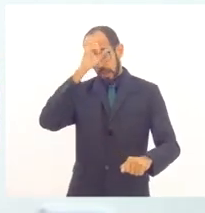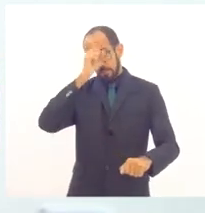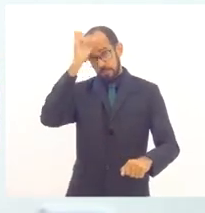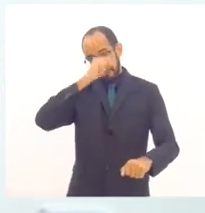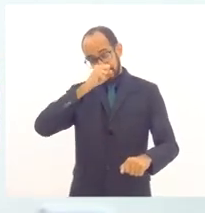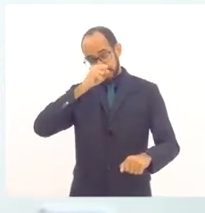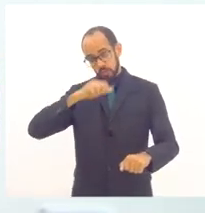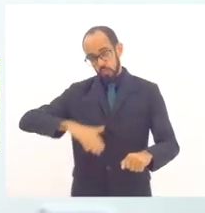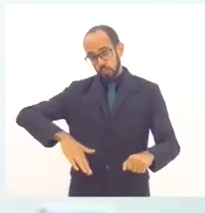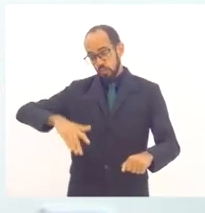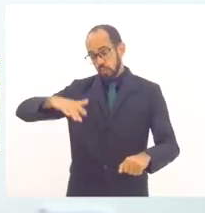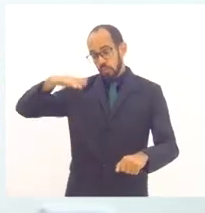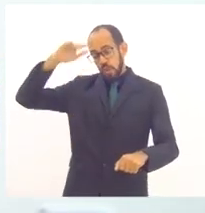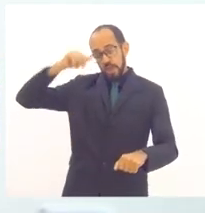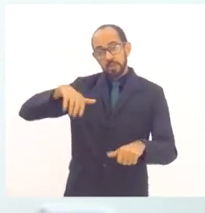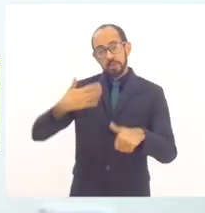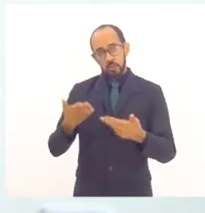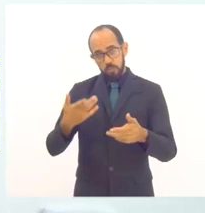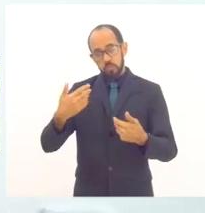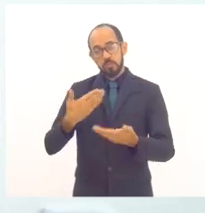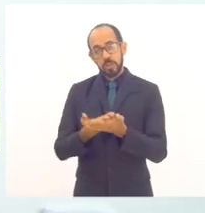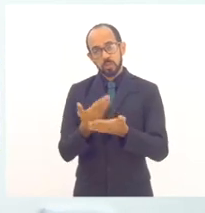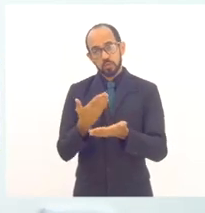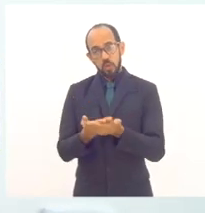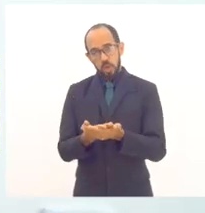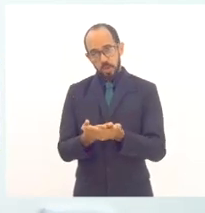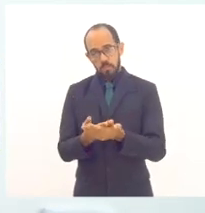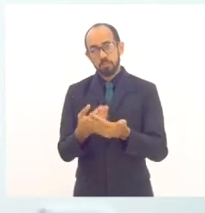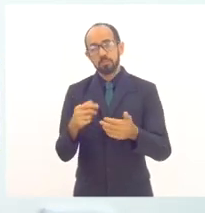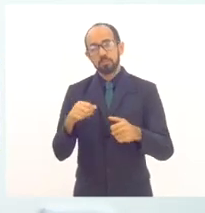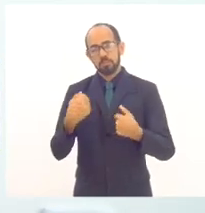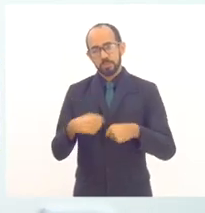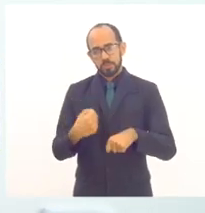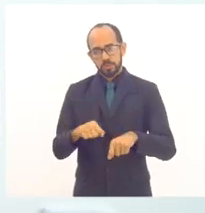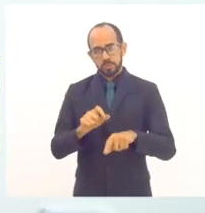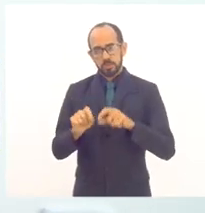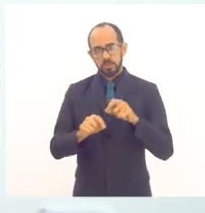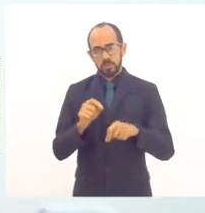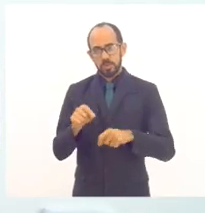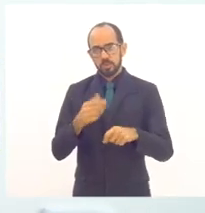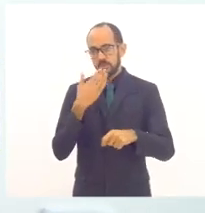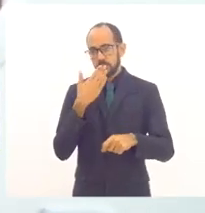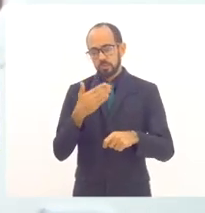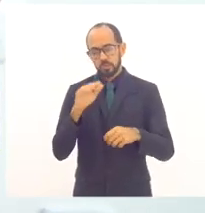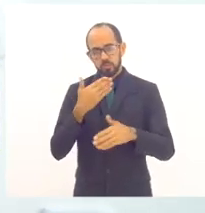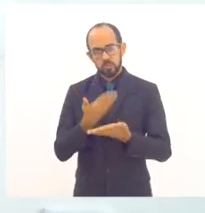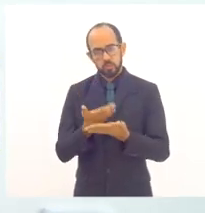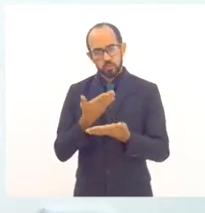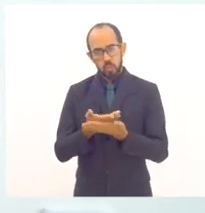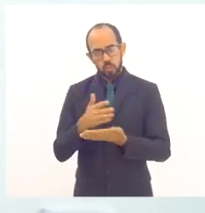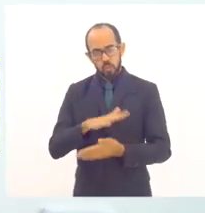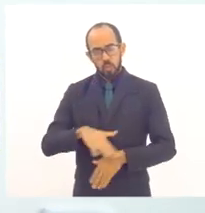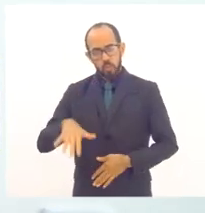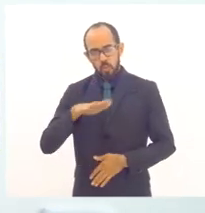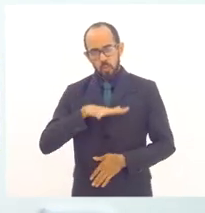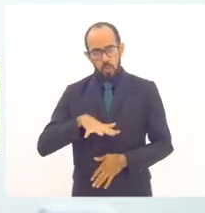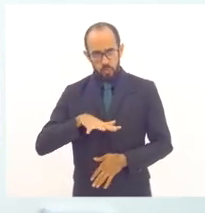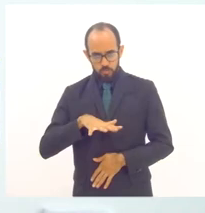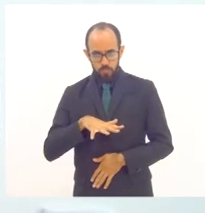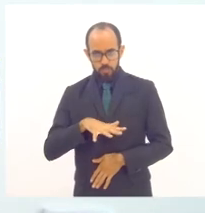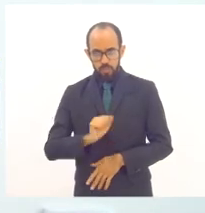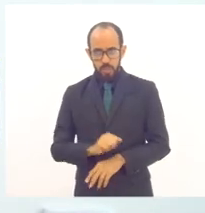Então, a gente tem que ir para a escola, para a educação, e ter um tipo de estudo amplo, né,